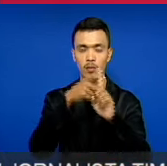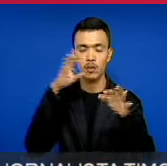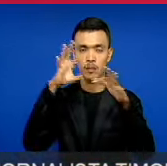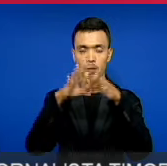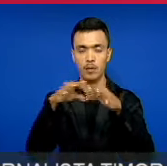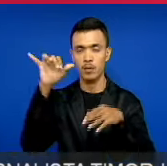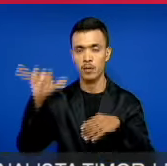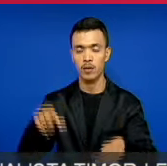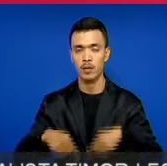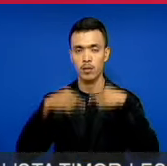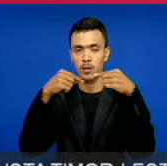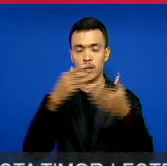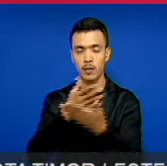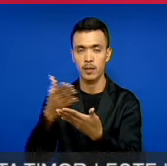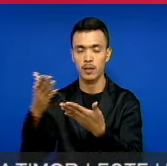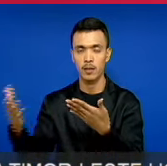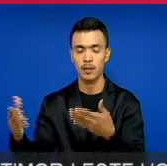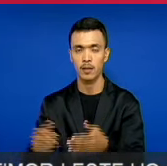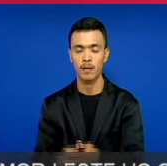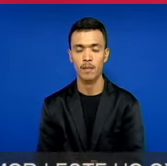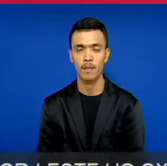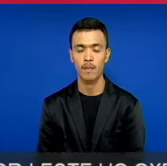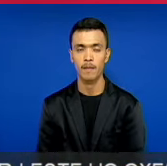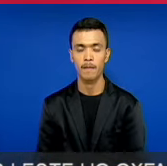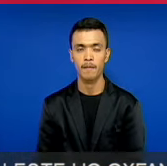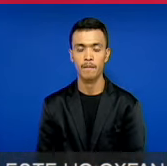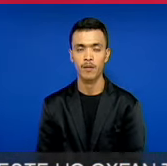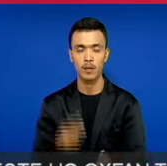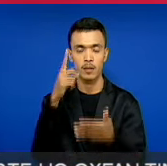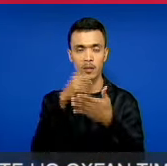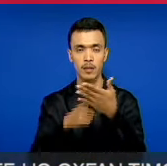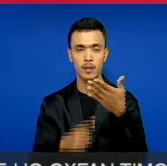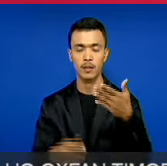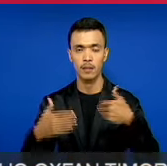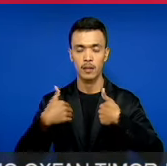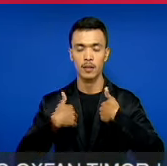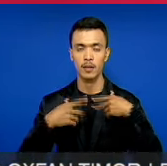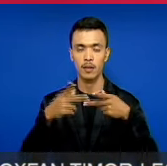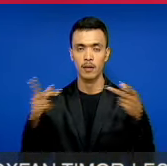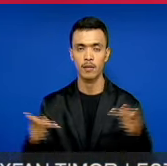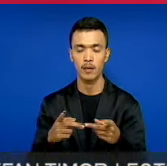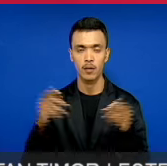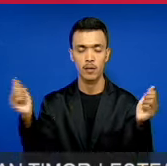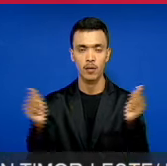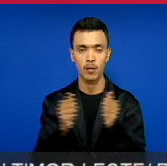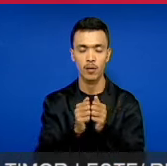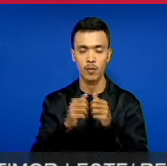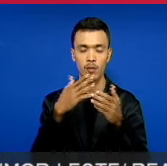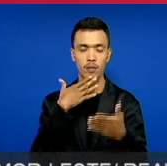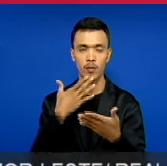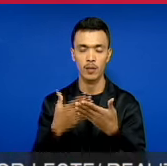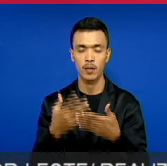entrega atributu. Hatudu imine neutralidade ba atu saun saya deit iha terenu ho profesional ahare ba